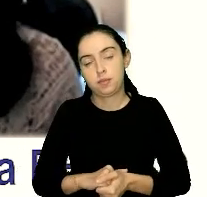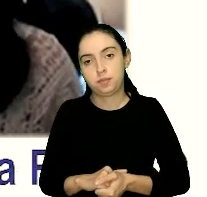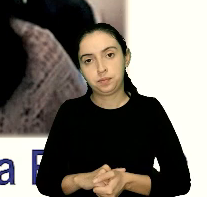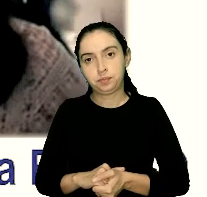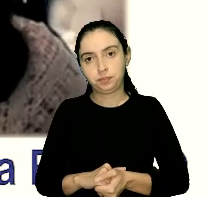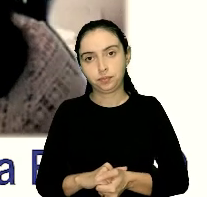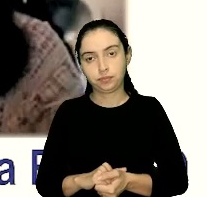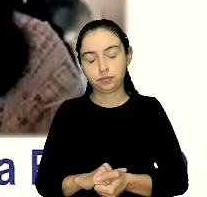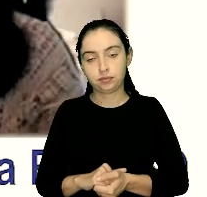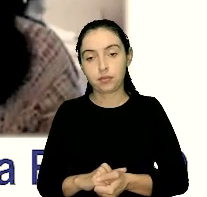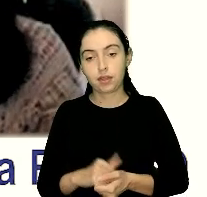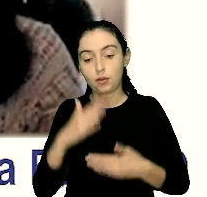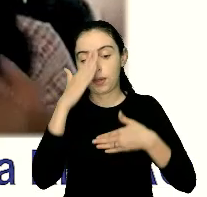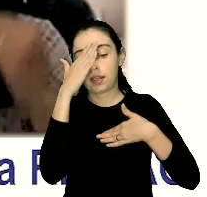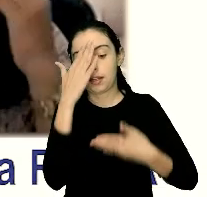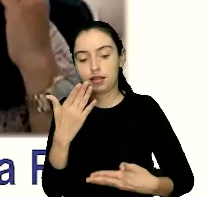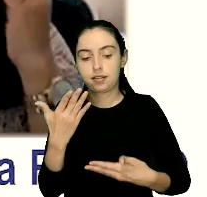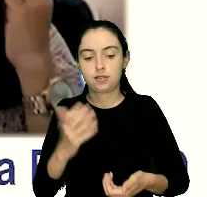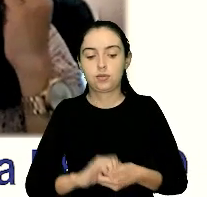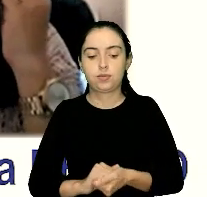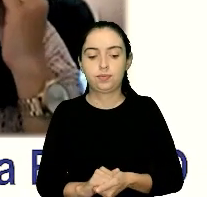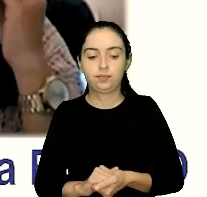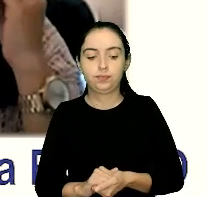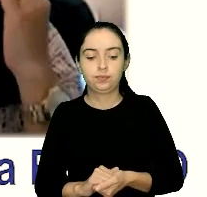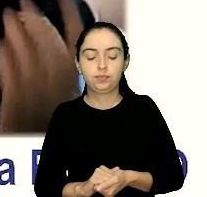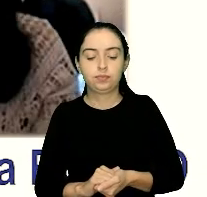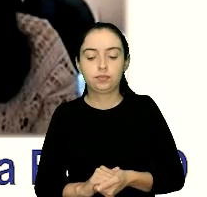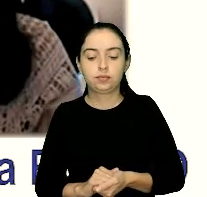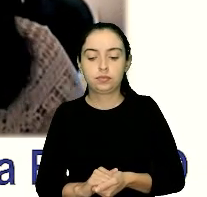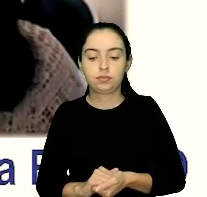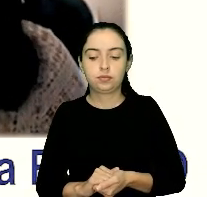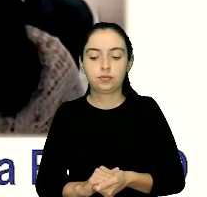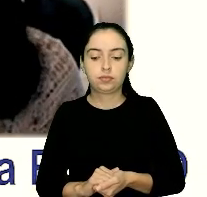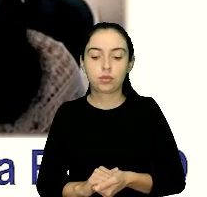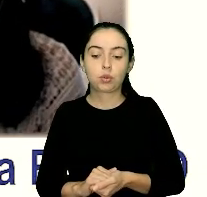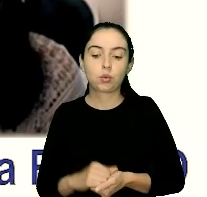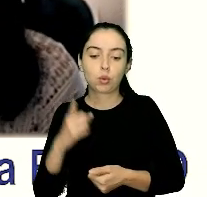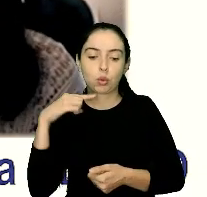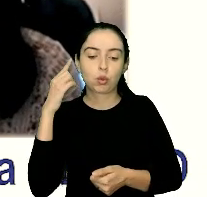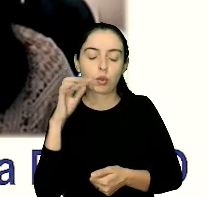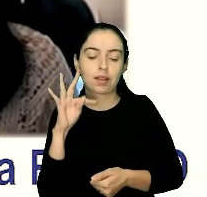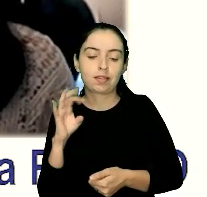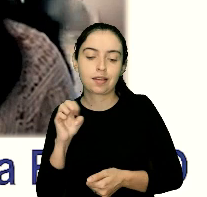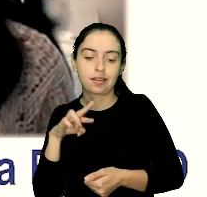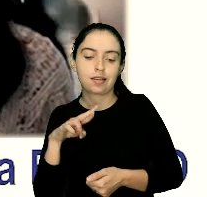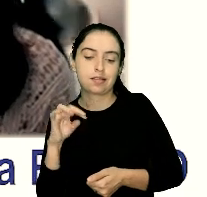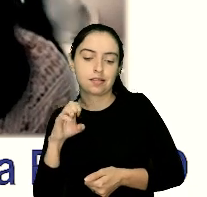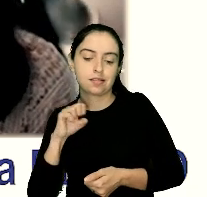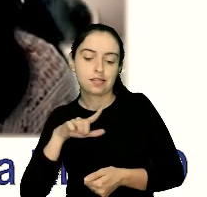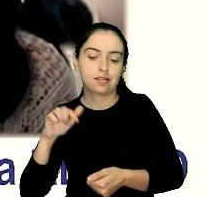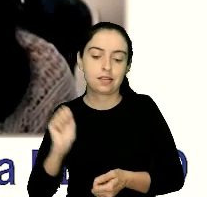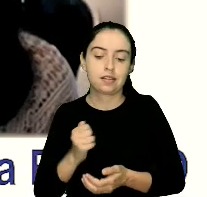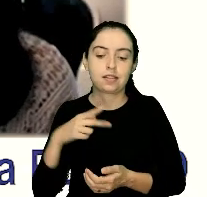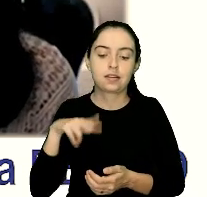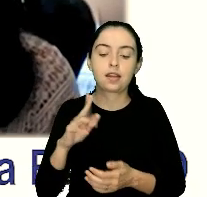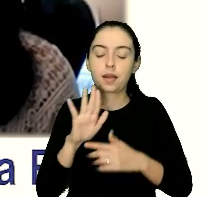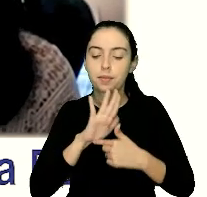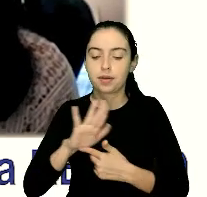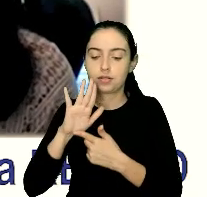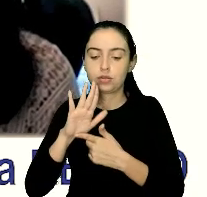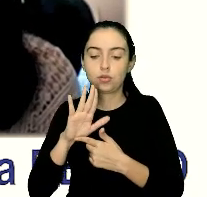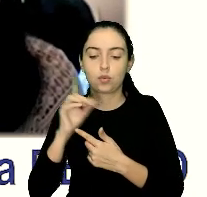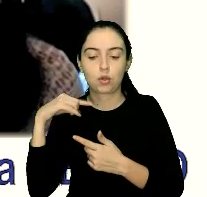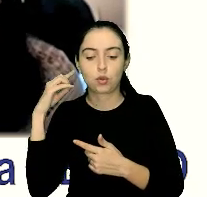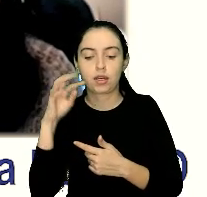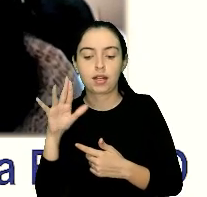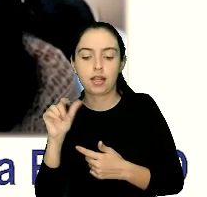isso. Então, como a doutora Terezinha já apresentou a doutora Liliana, a doutora Liliana é minha amiga,